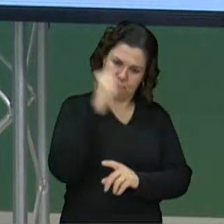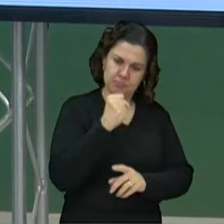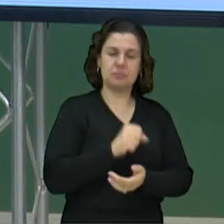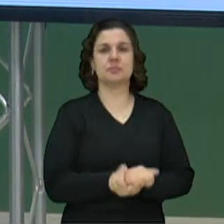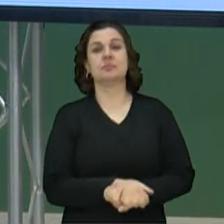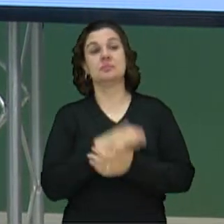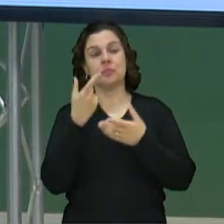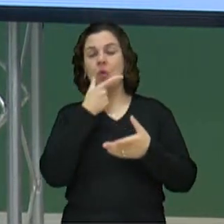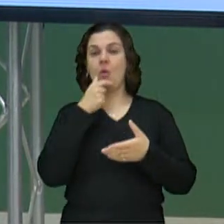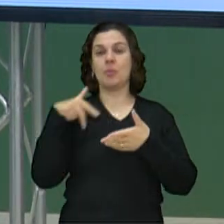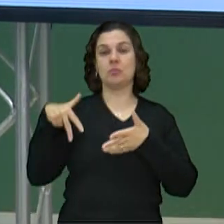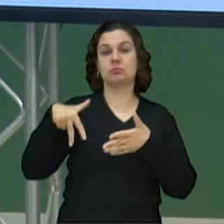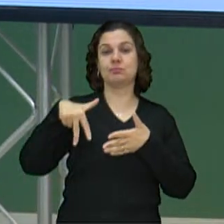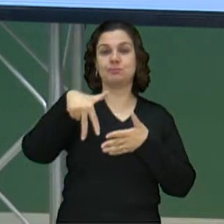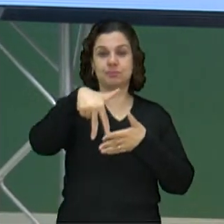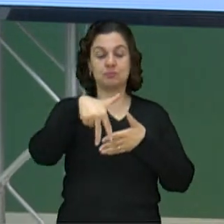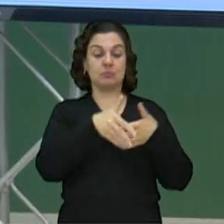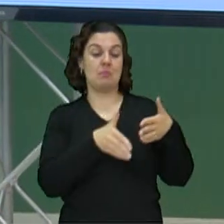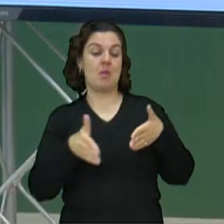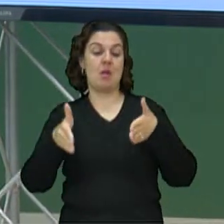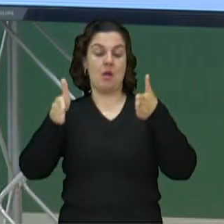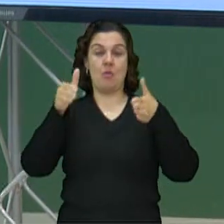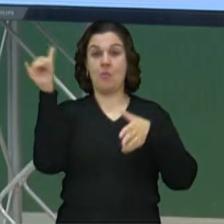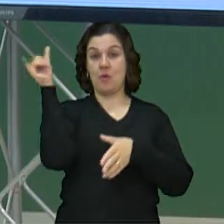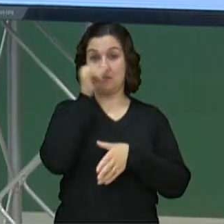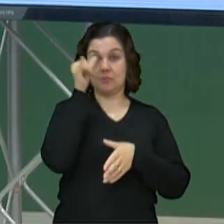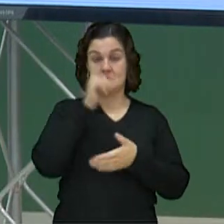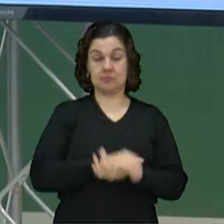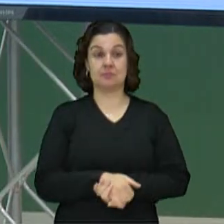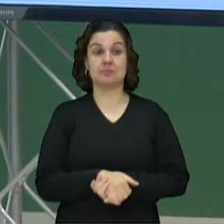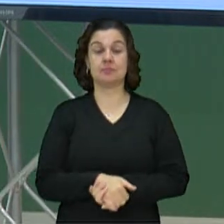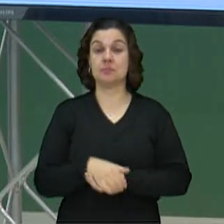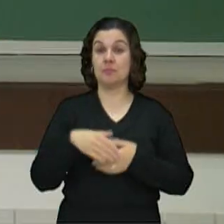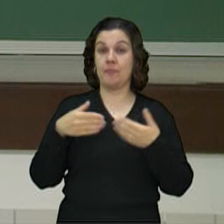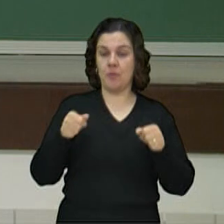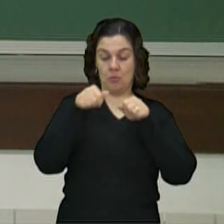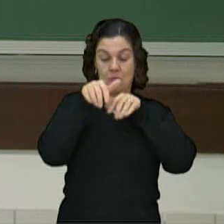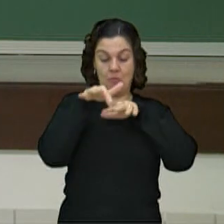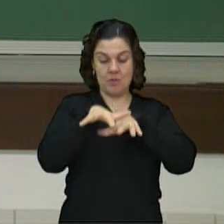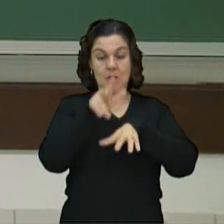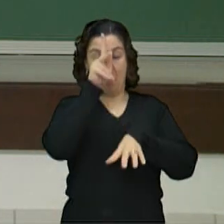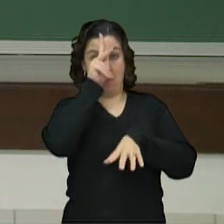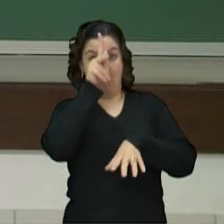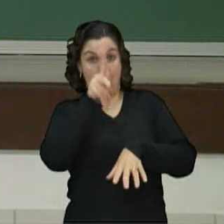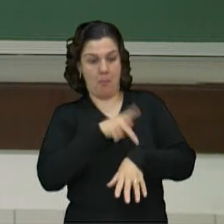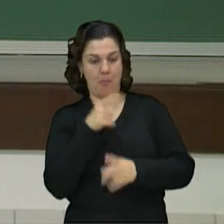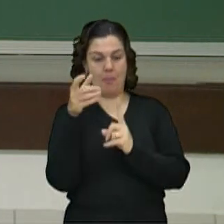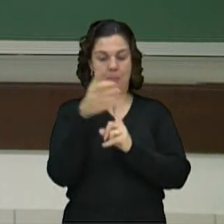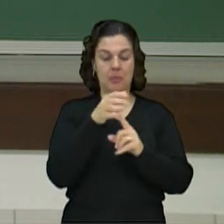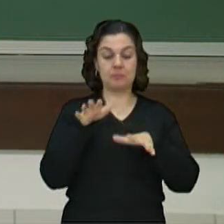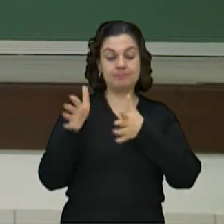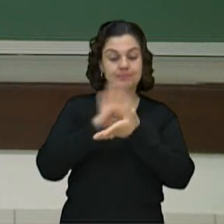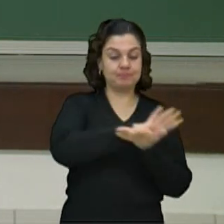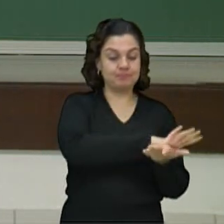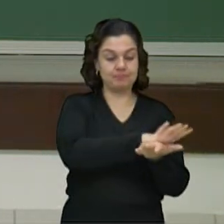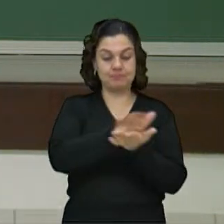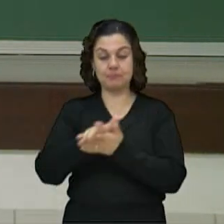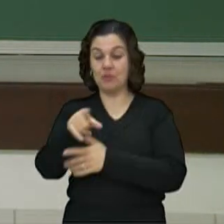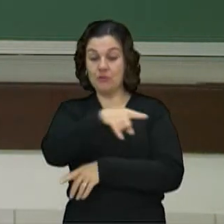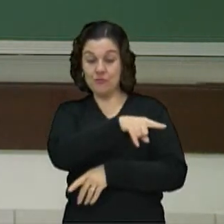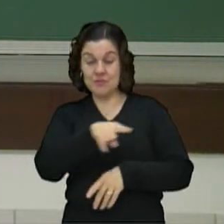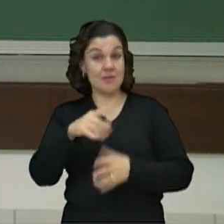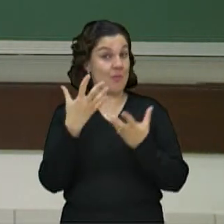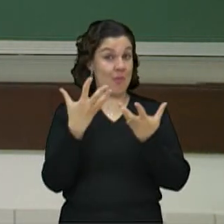aqui o Mussolini andando com eles pelas ruas da Itália. Então um exército próprio para combater os inimigos